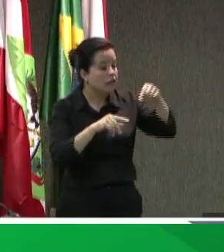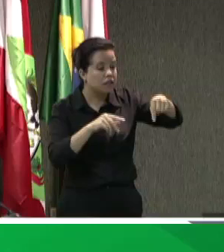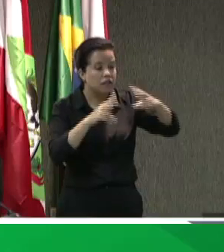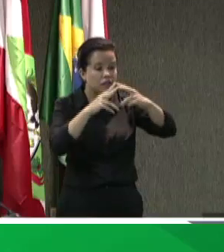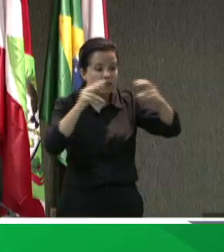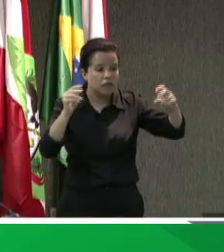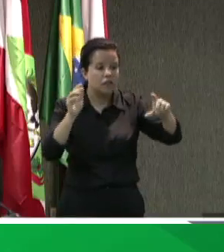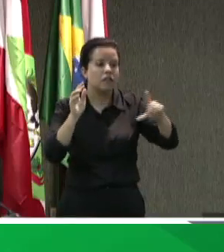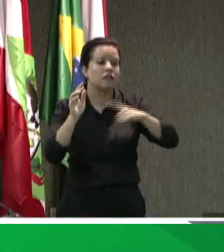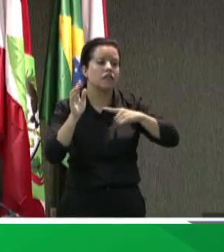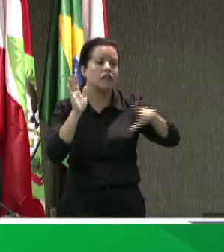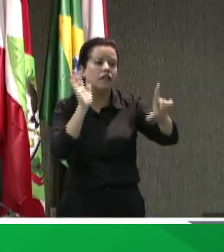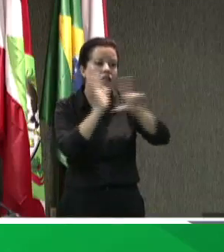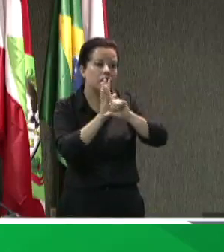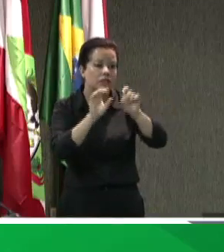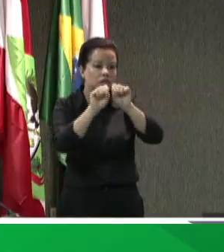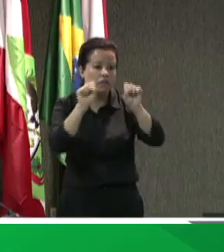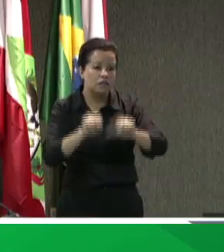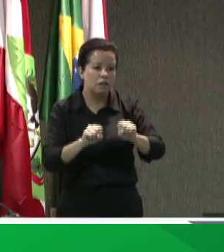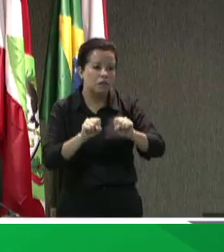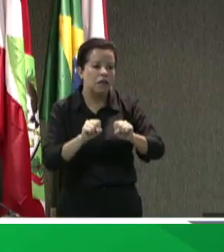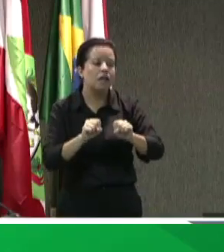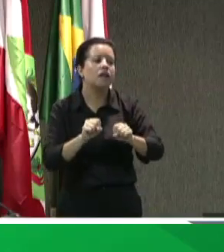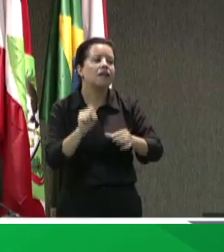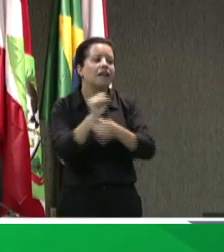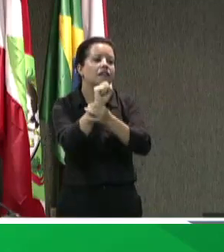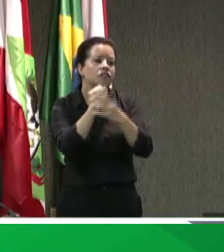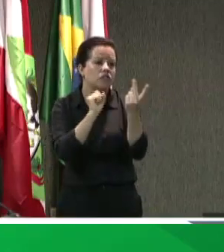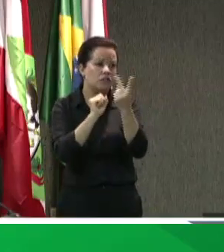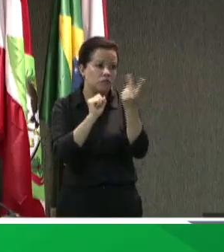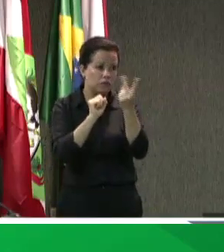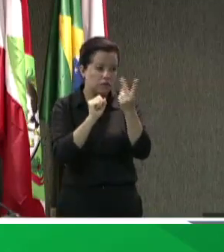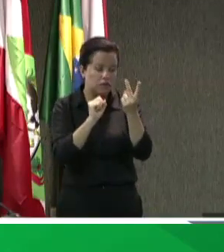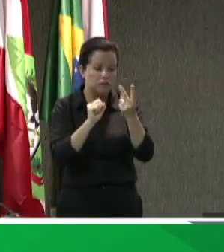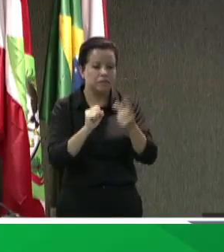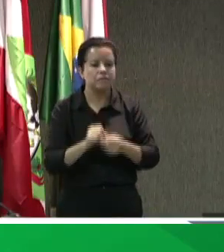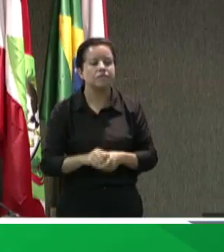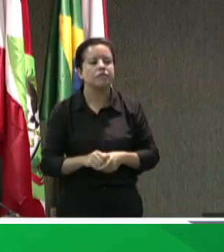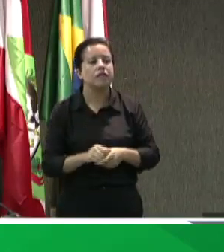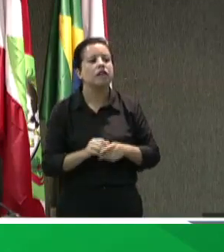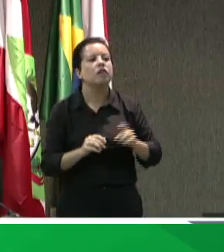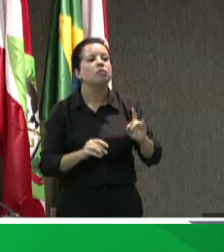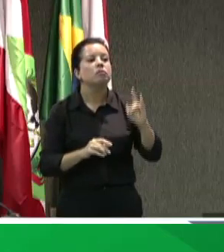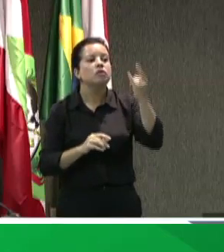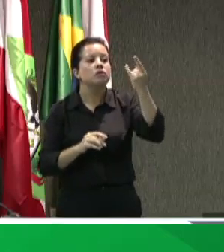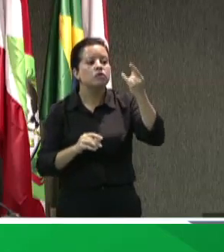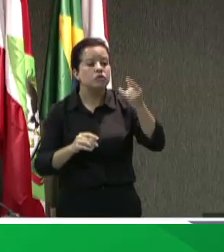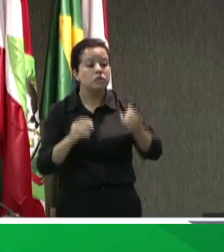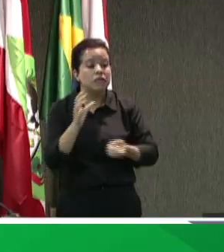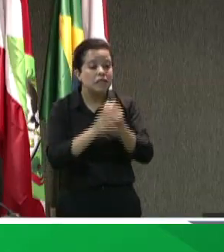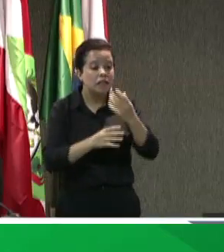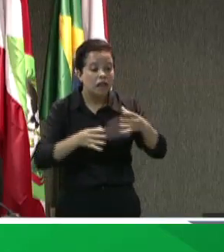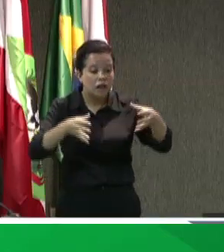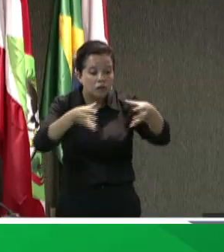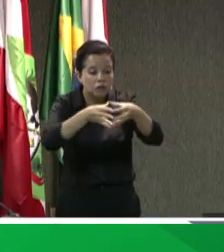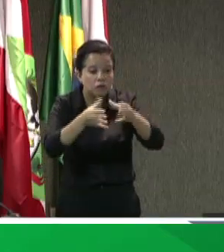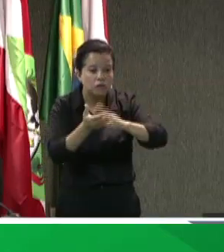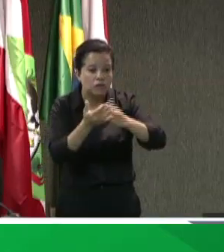então garante já, né? Garante as duas. Tá. E, por último, a Central de Intérpretes na capital.